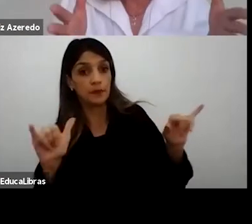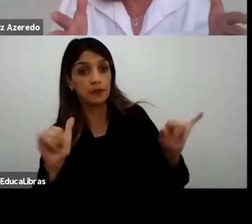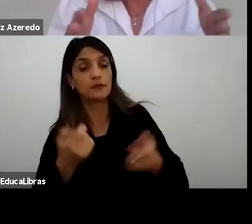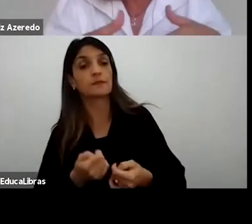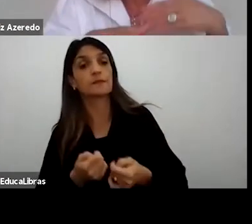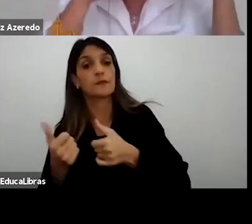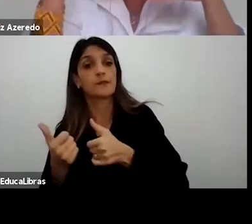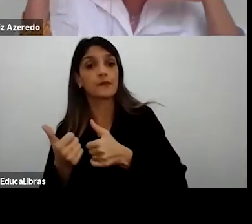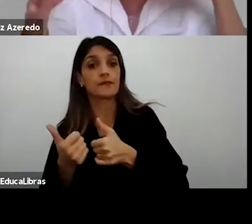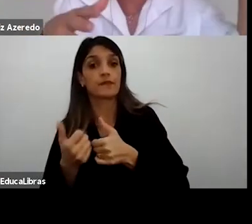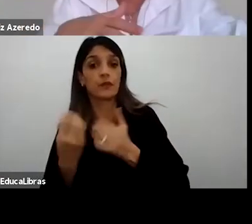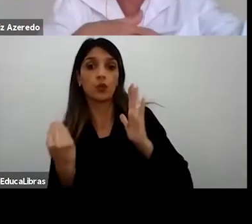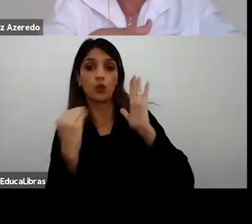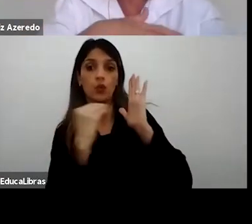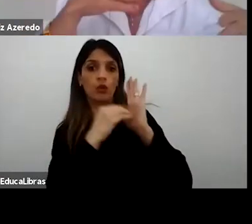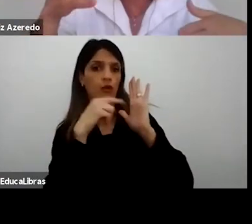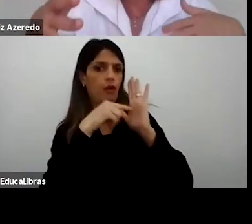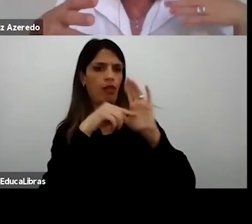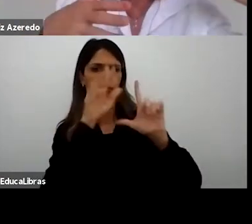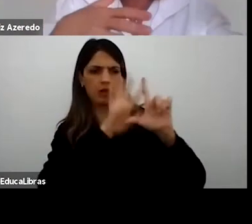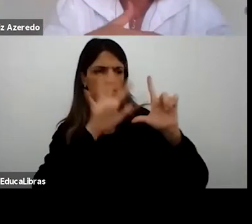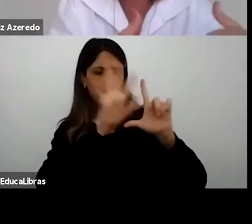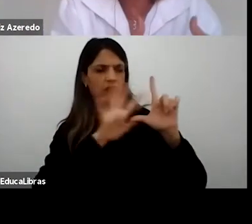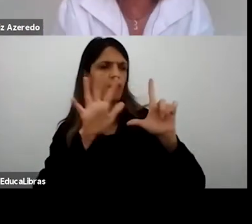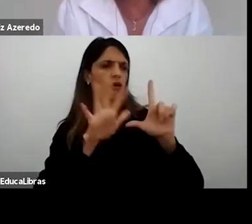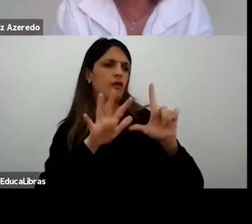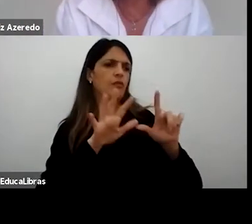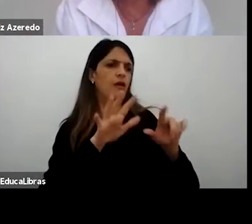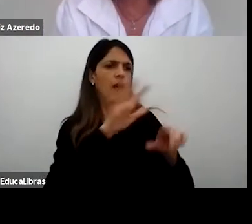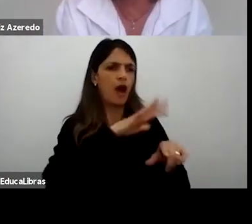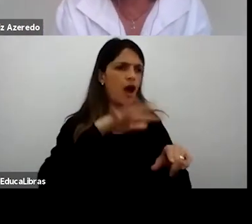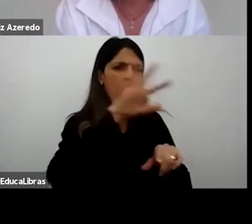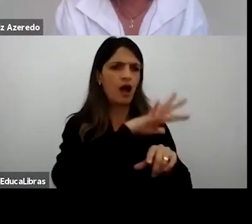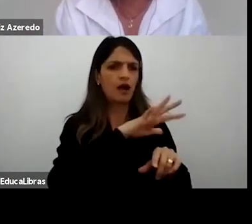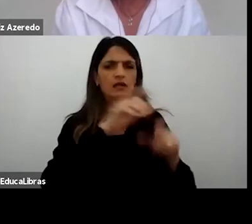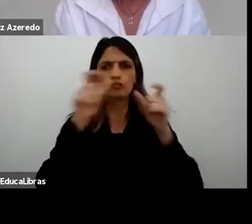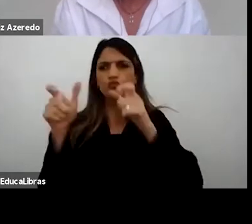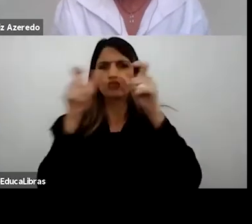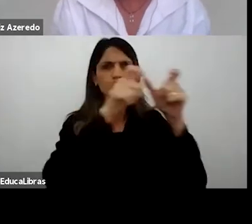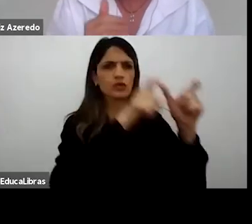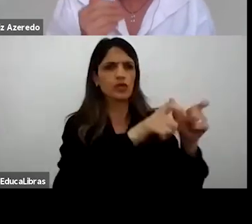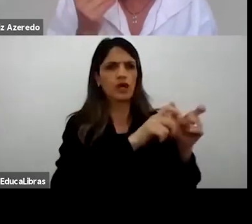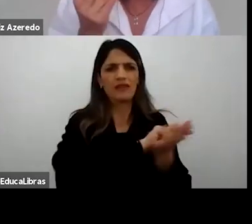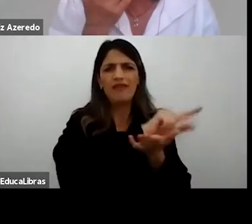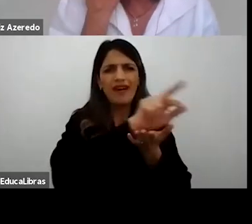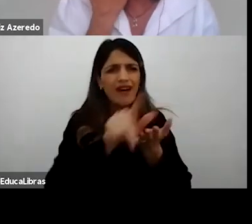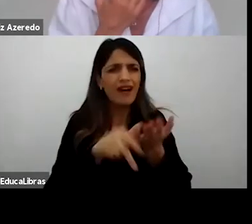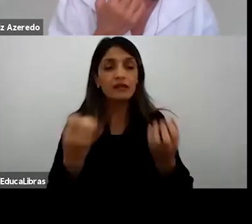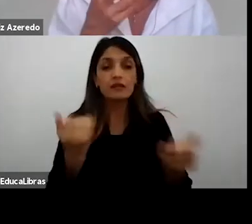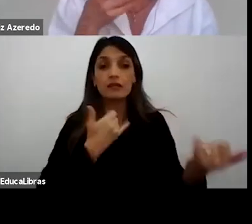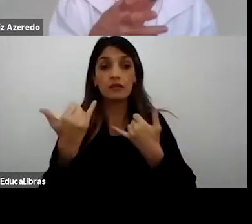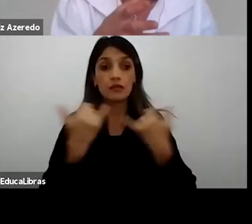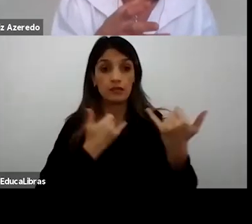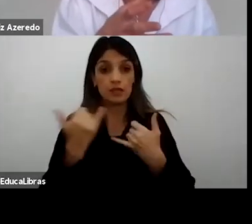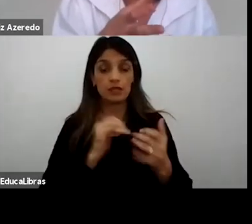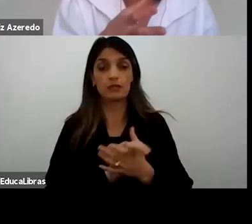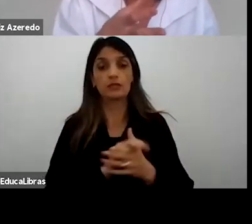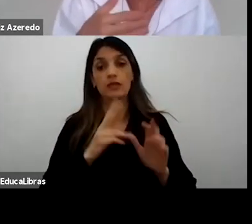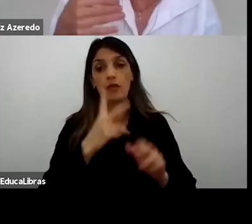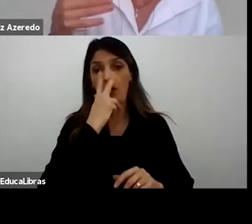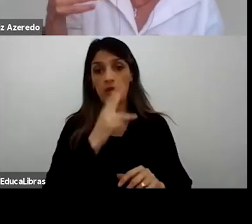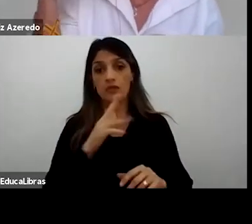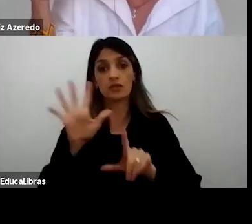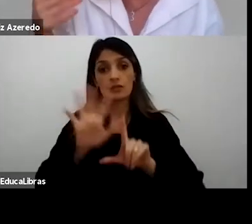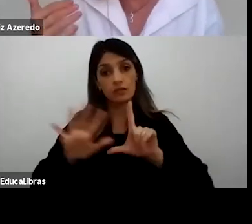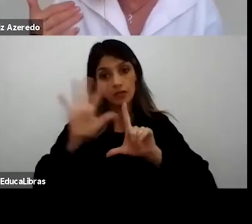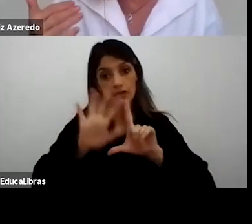e coloca ali, você pode consultar temas, áreas, regiões e por aí afora. Né? Então, a gente acredita, né, que essa plataforma,